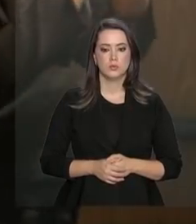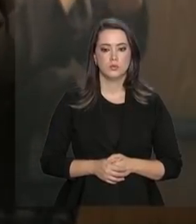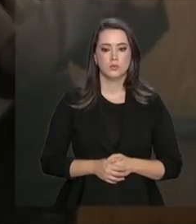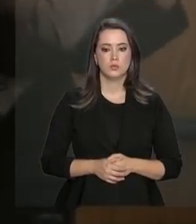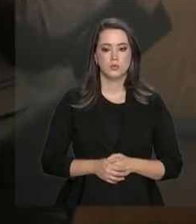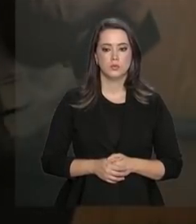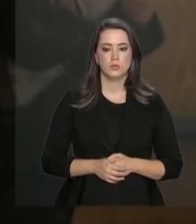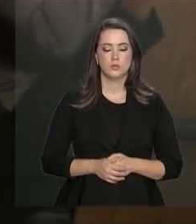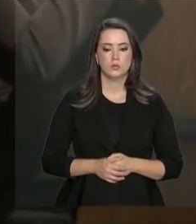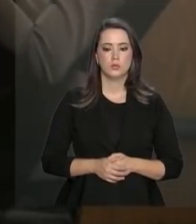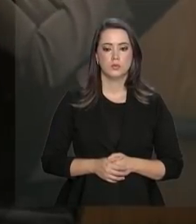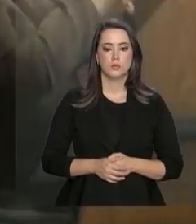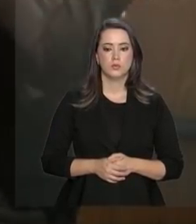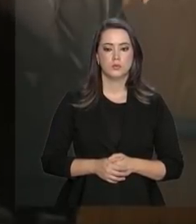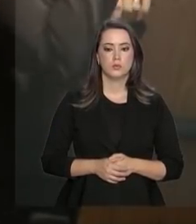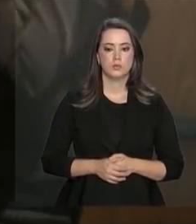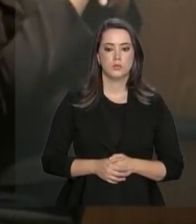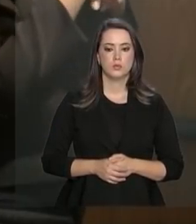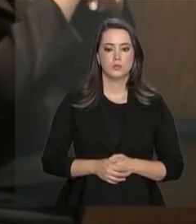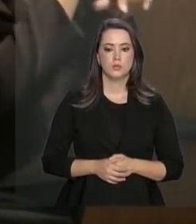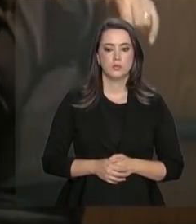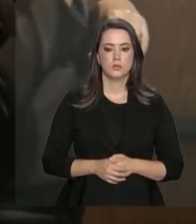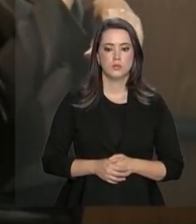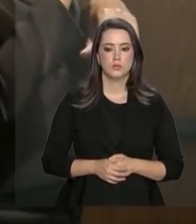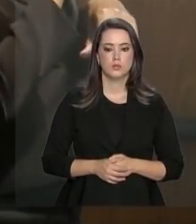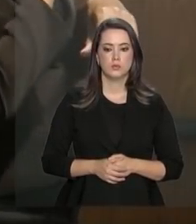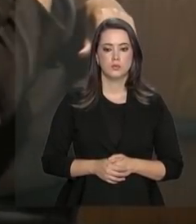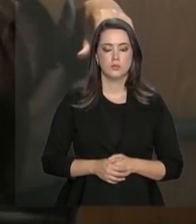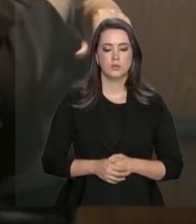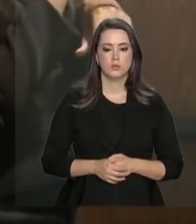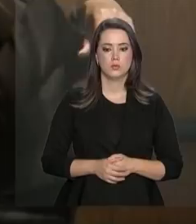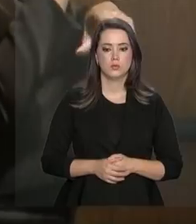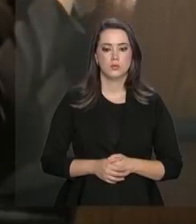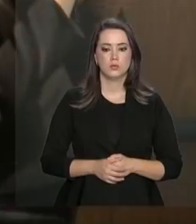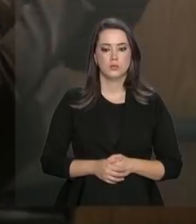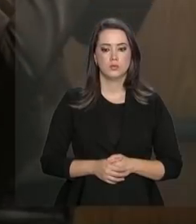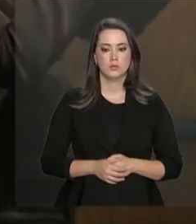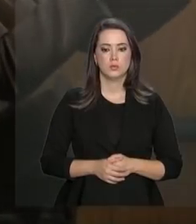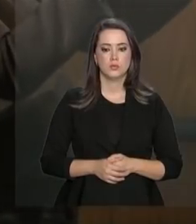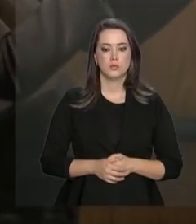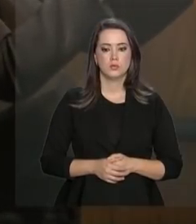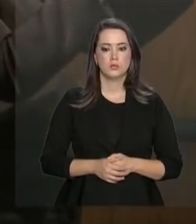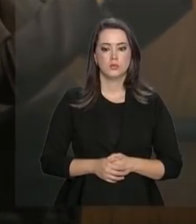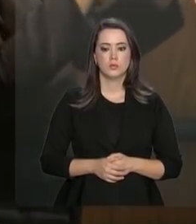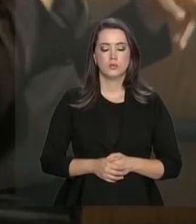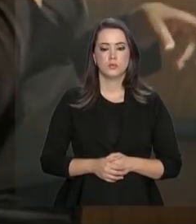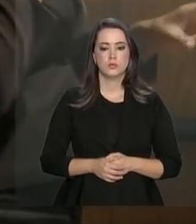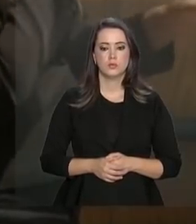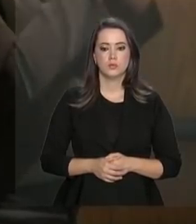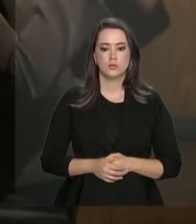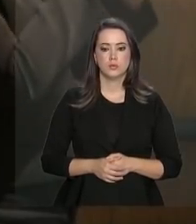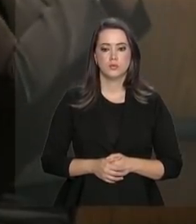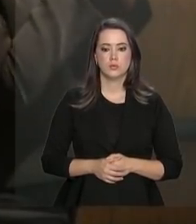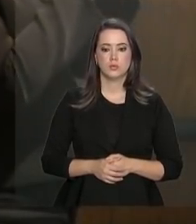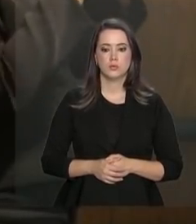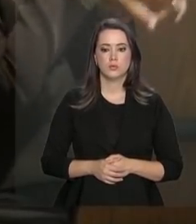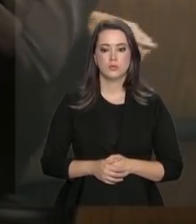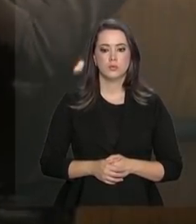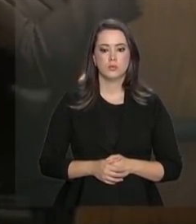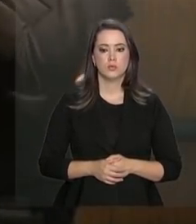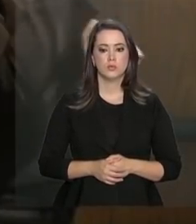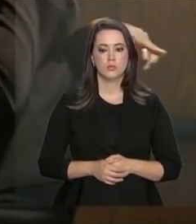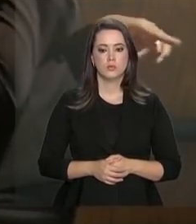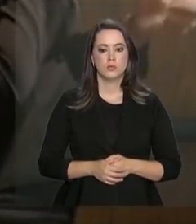PR educação pra segurança a nossa nova previdência que tá marcado ali tem um encontro marcado ali na frente também porque nós temos um